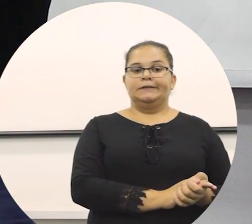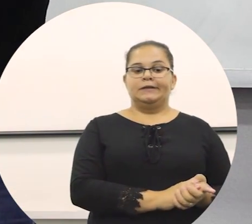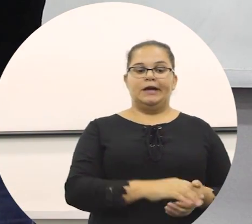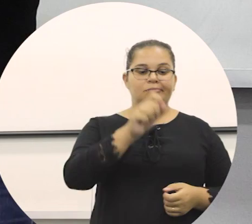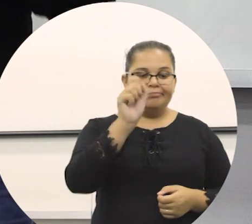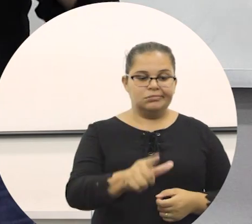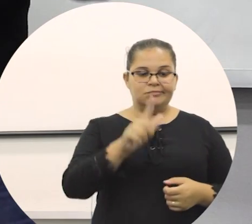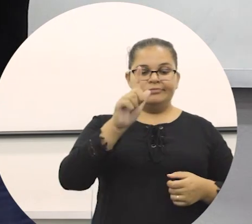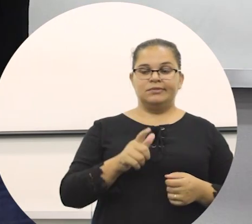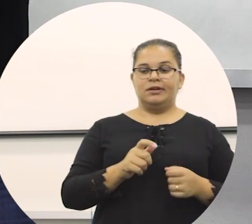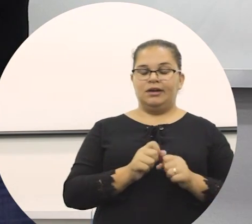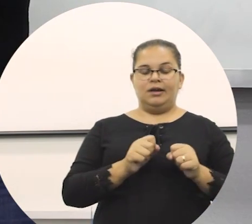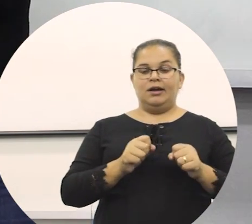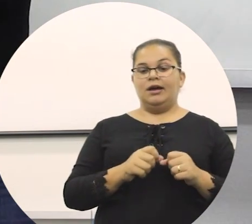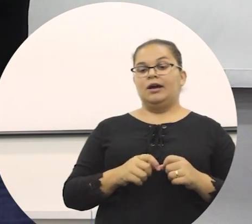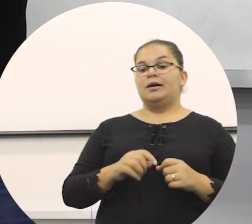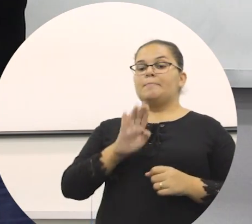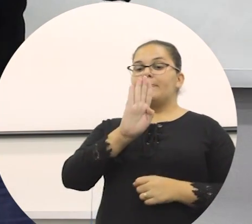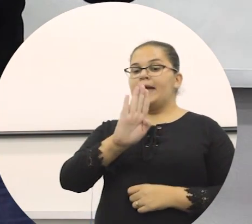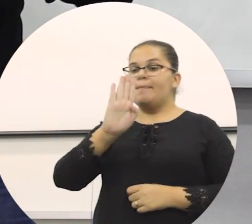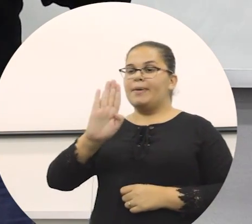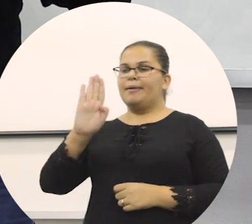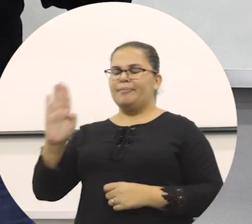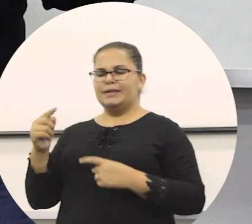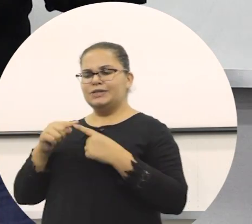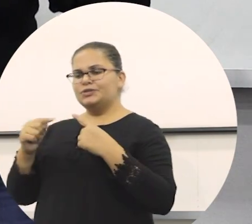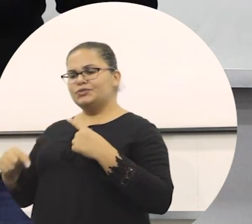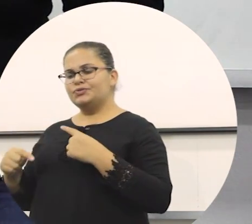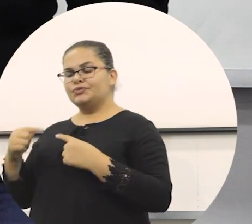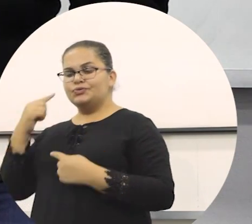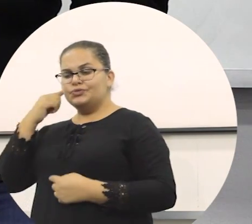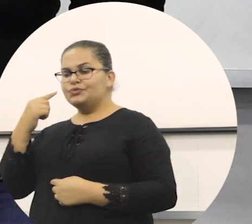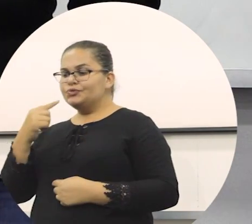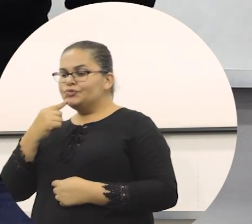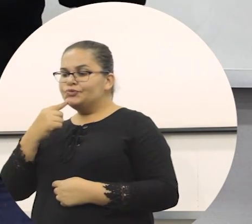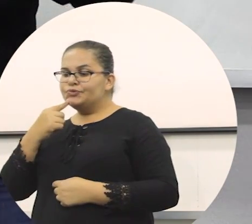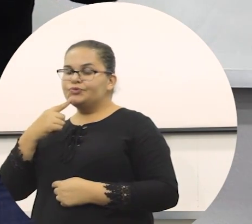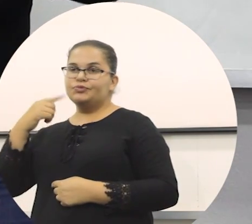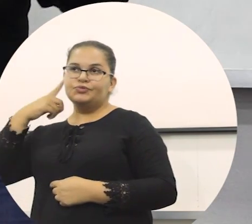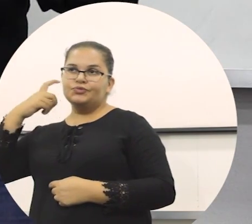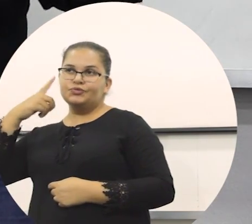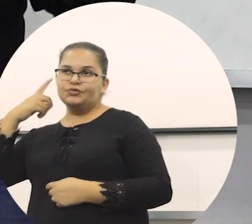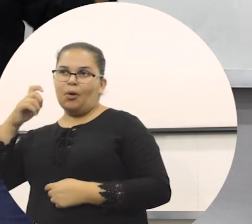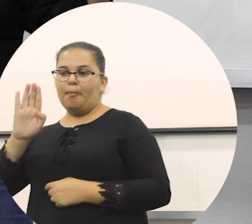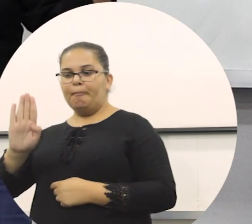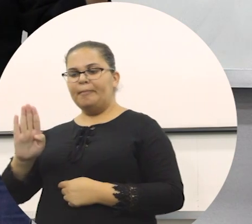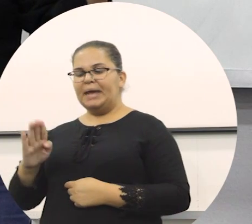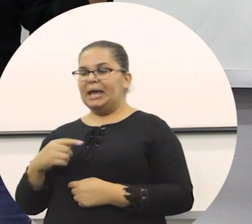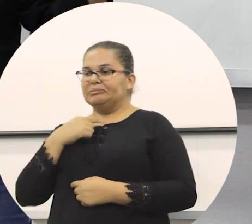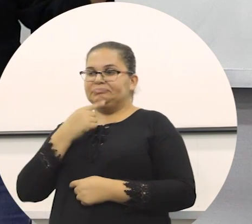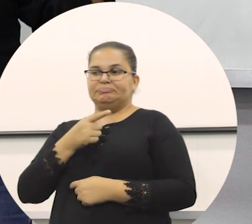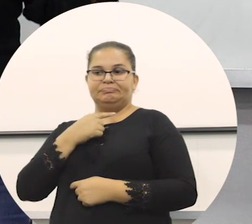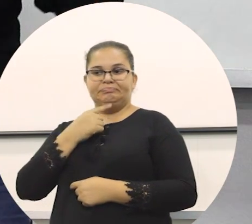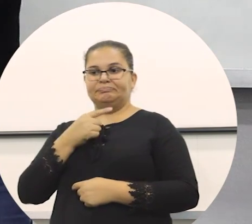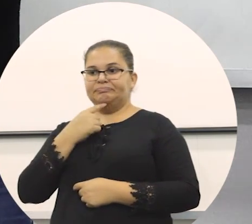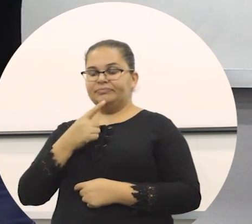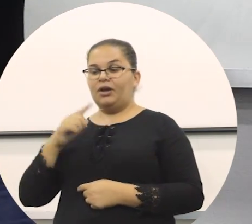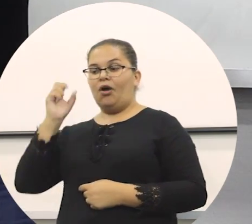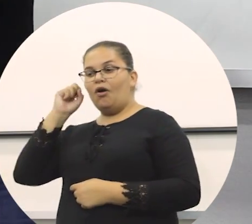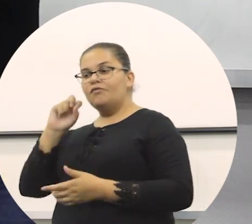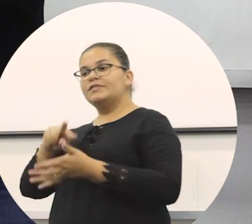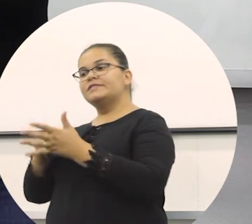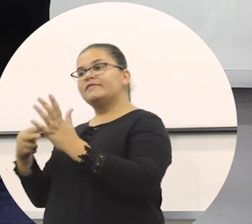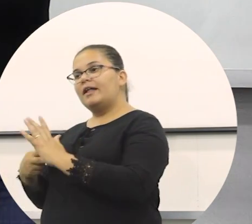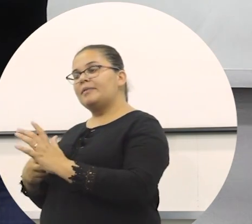biribinha, não sei o que, nananá, começa a aprender. Isso para o surdo não tem significado, ela falou. Né? Então, enquanto para o ouvinte a gente tem a questão do significado,